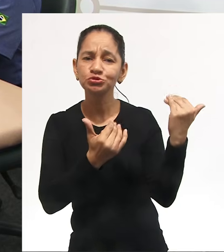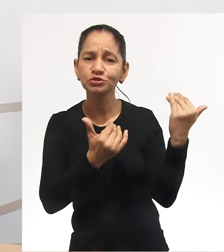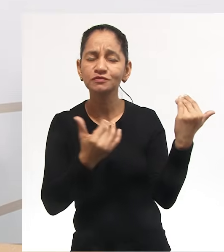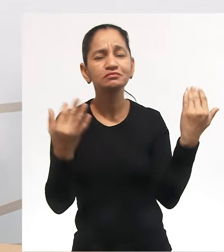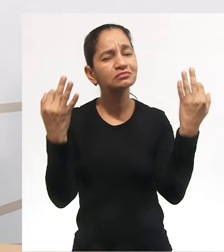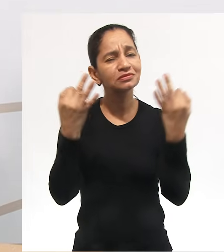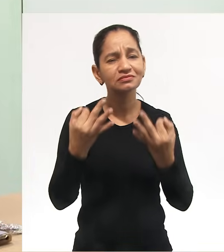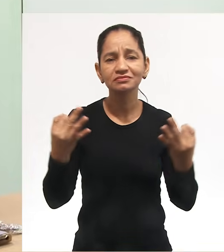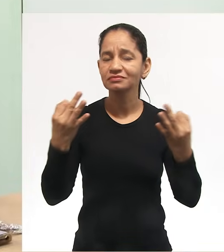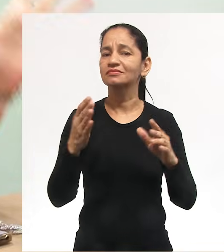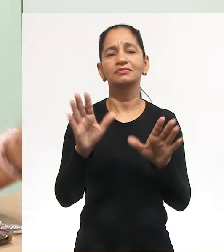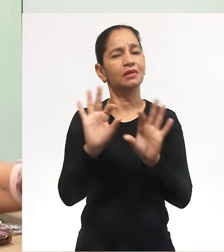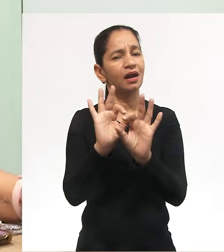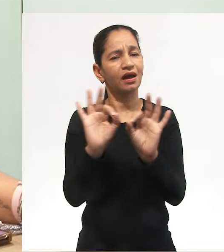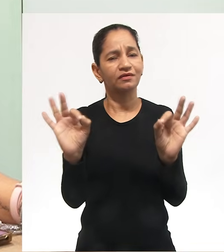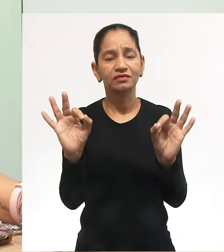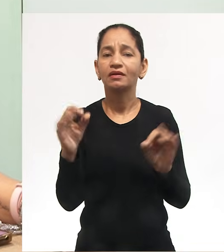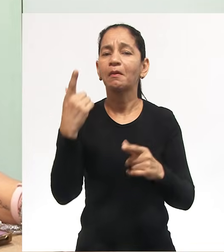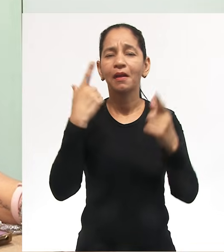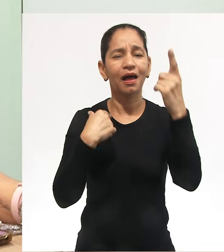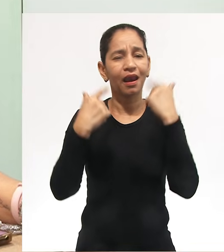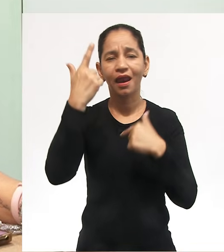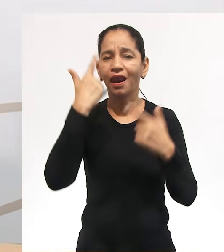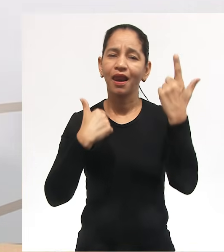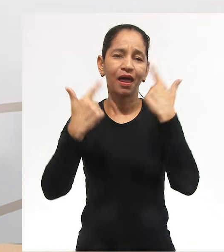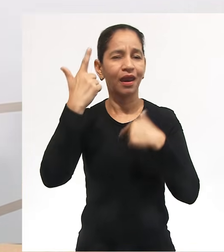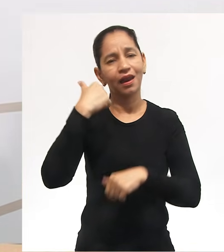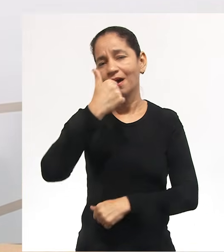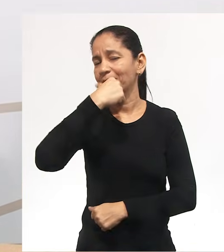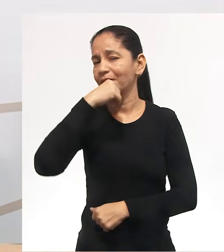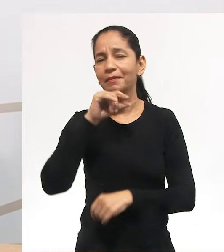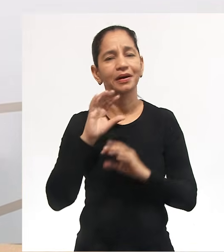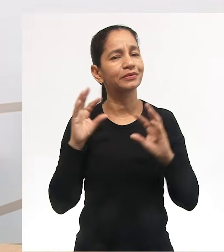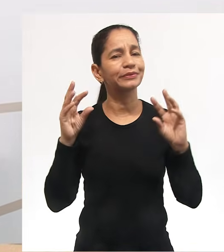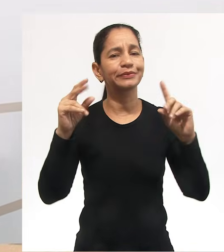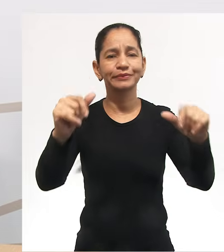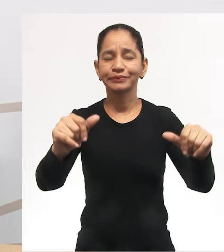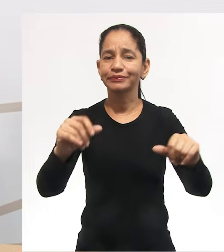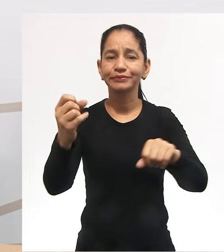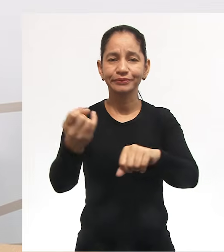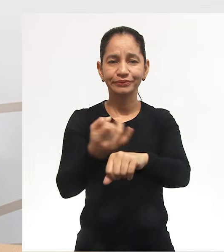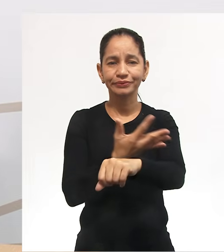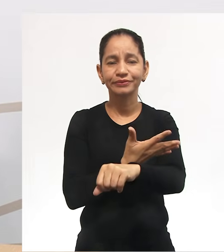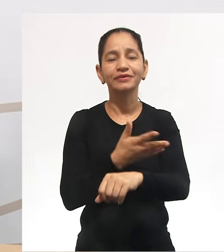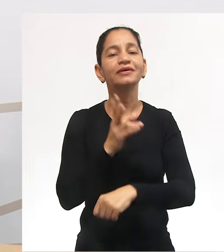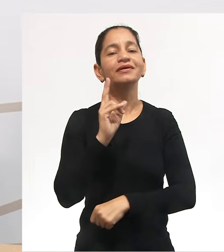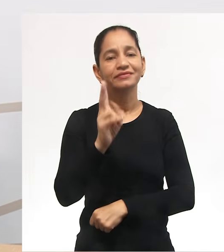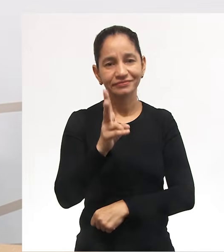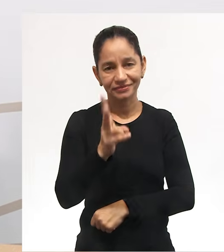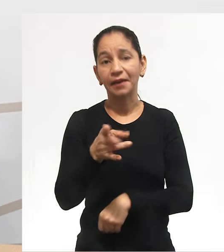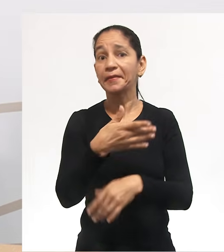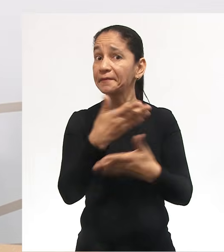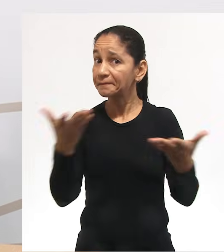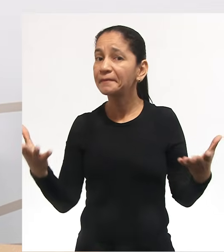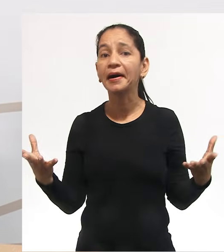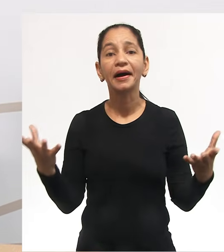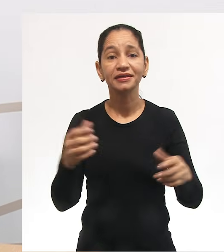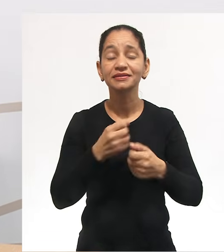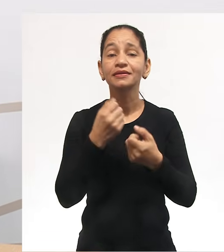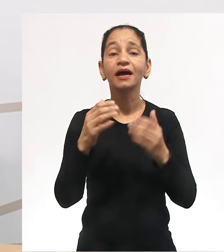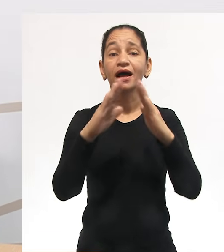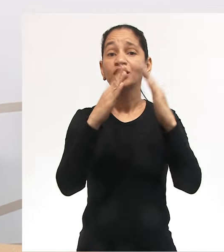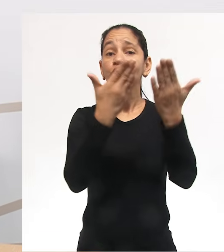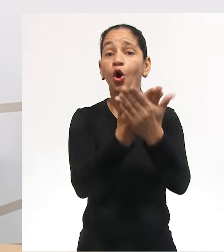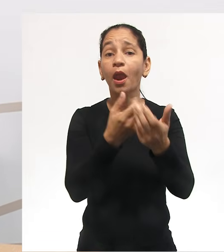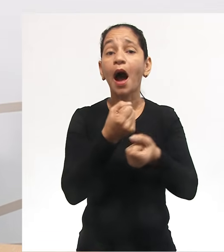maiorzinhos Que nossa, foi muito lindo. As mães choravam, né, as mães emocionadas choravam, enfim. E